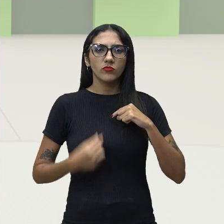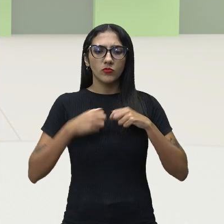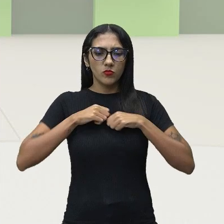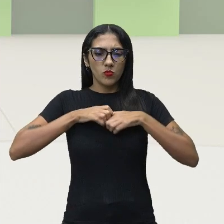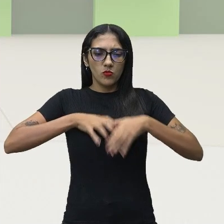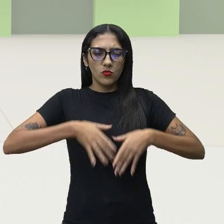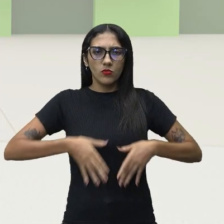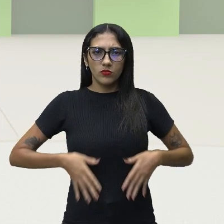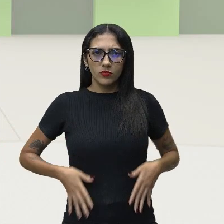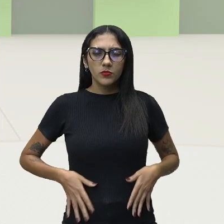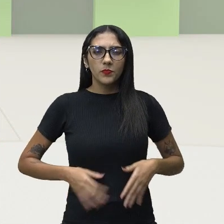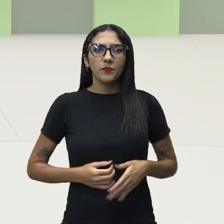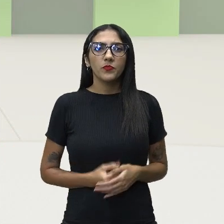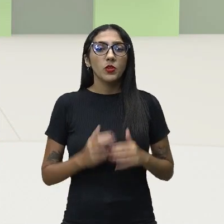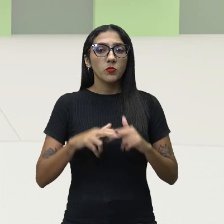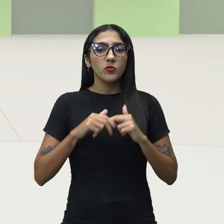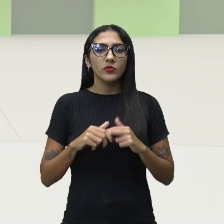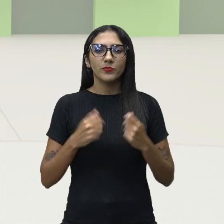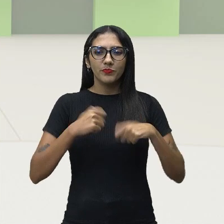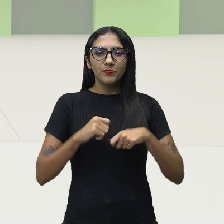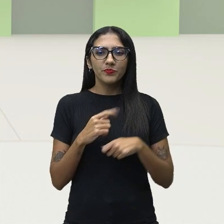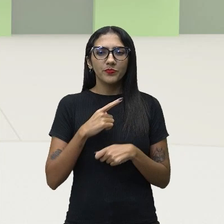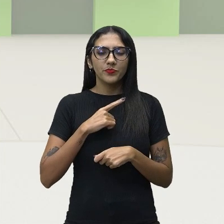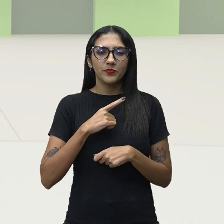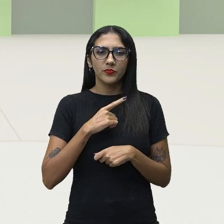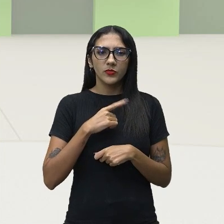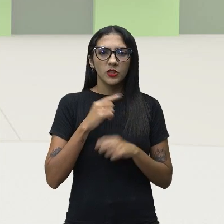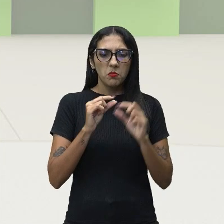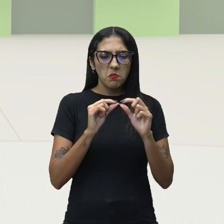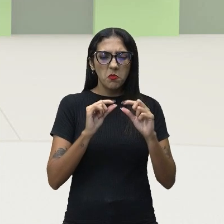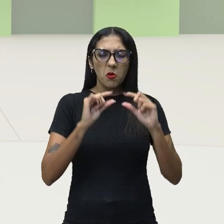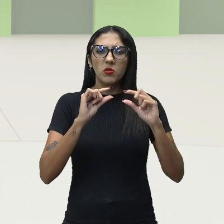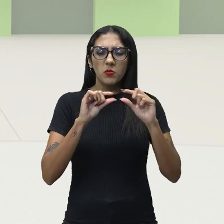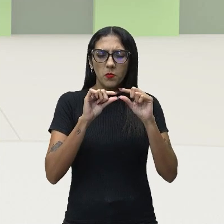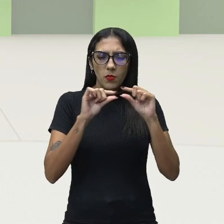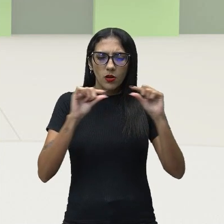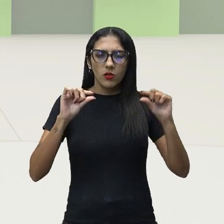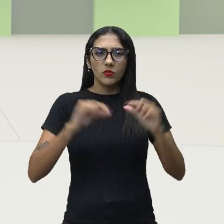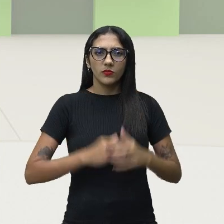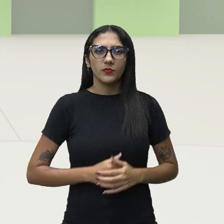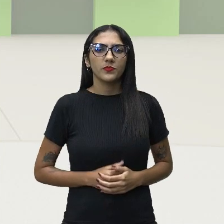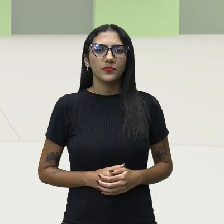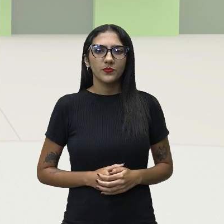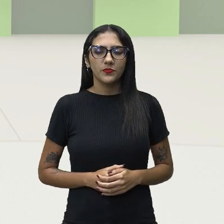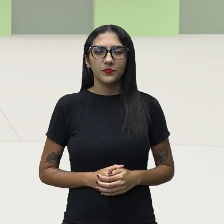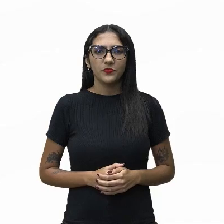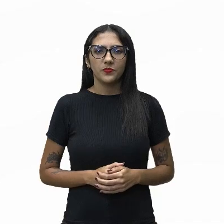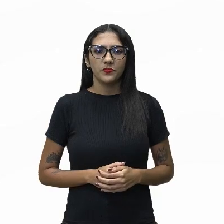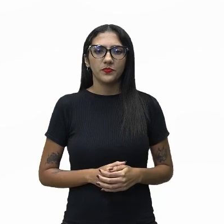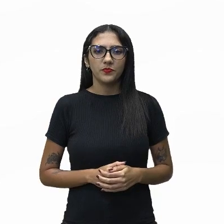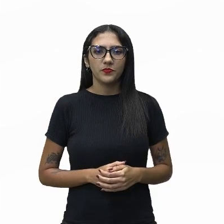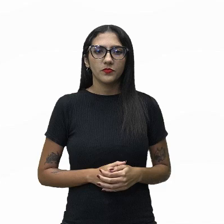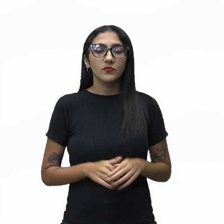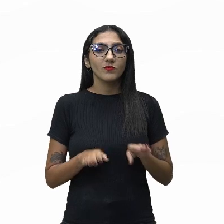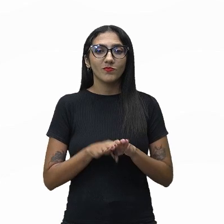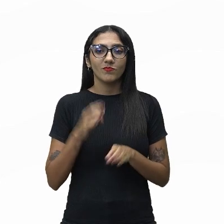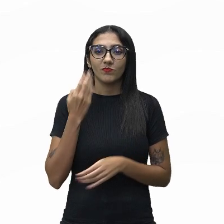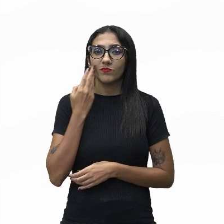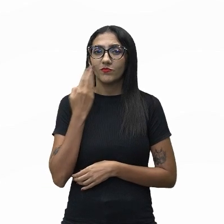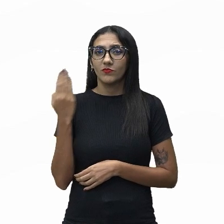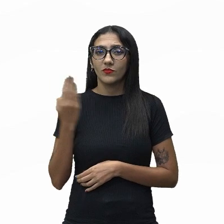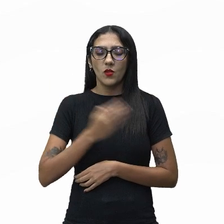todo o corpo, né? Então, por isso que elas precisam ter esse calibre aí um pouquinho maior, certo? A gente vê aí também o nosso